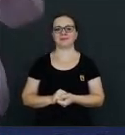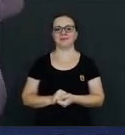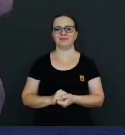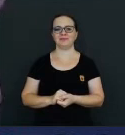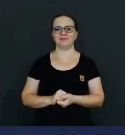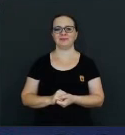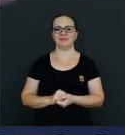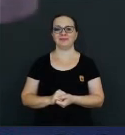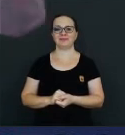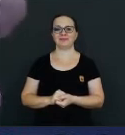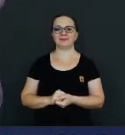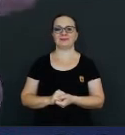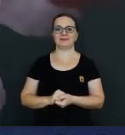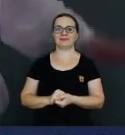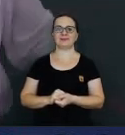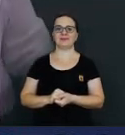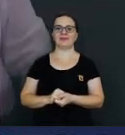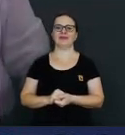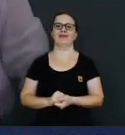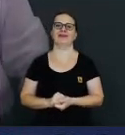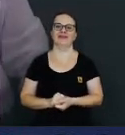Restaurantes chineses, Nova York, está tudo deserto.